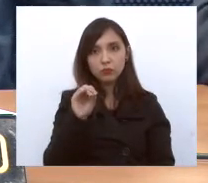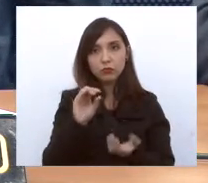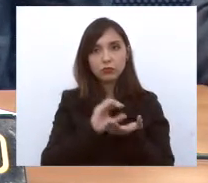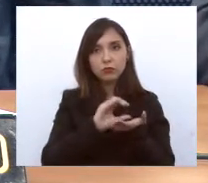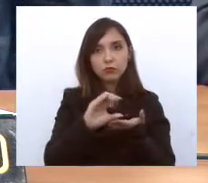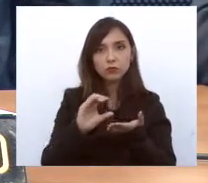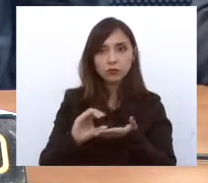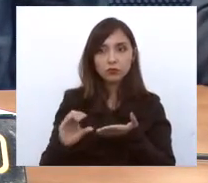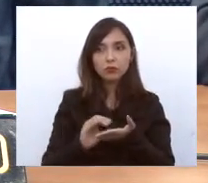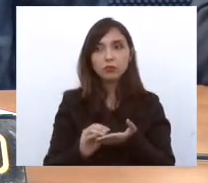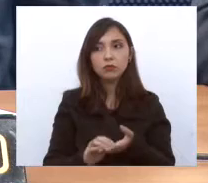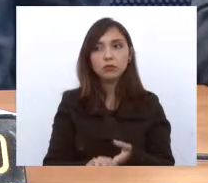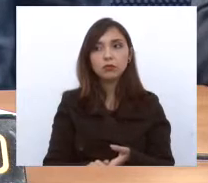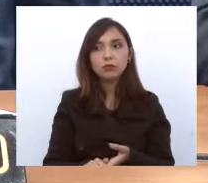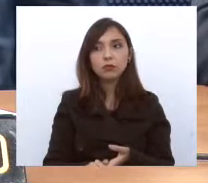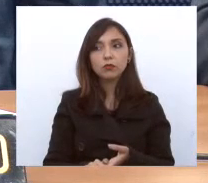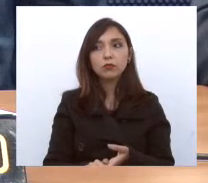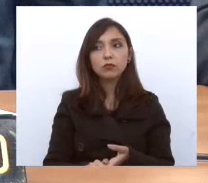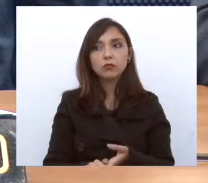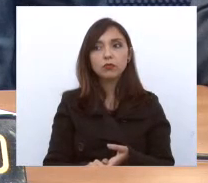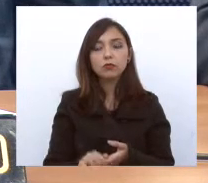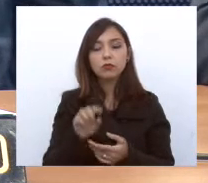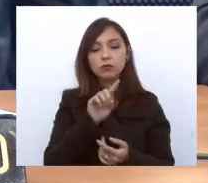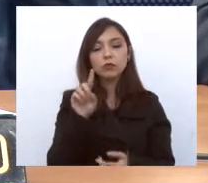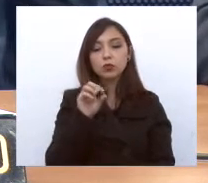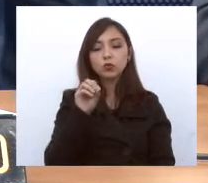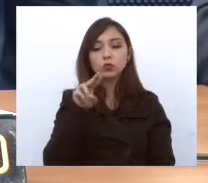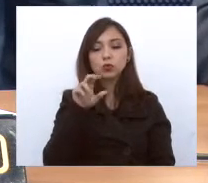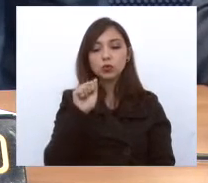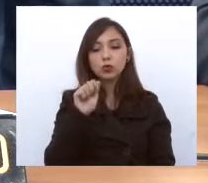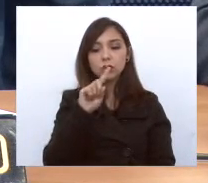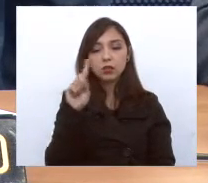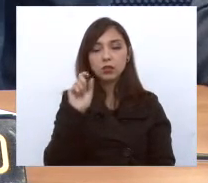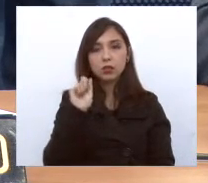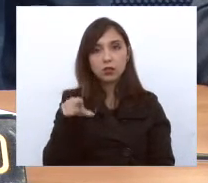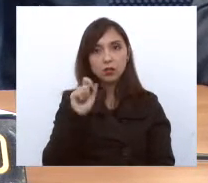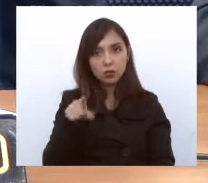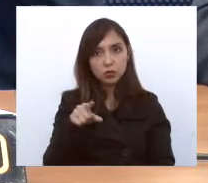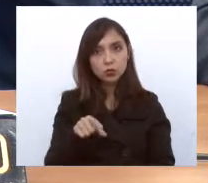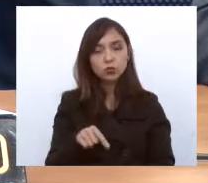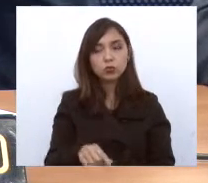vias e logradouros públicos denominados Zona Azul. Revoga as leis números